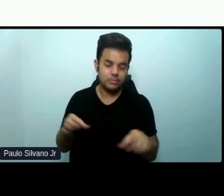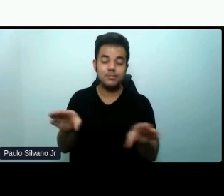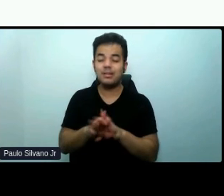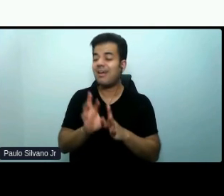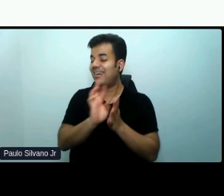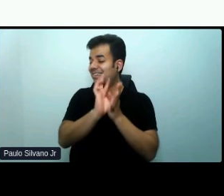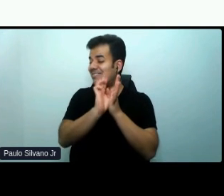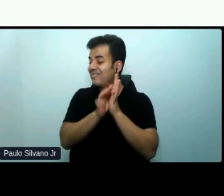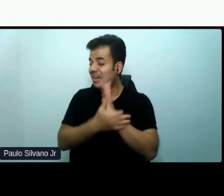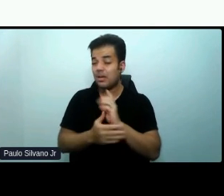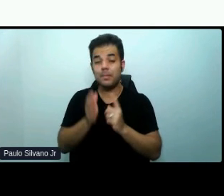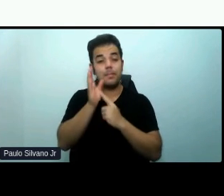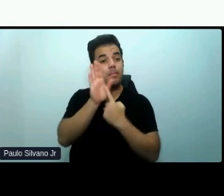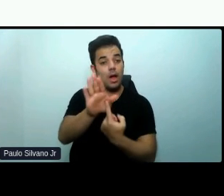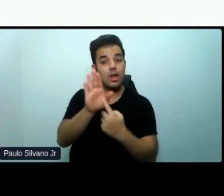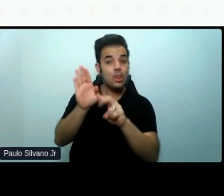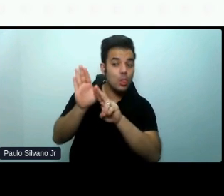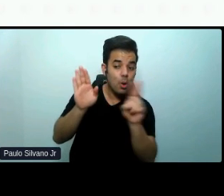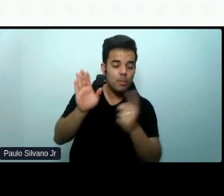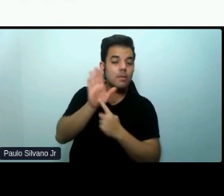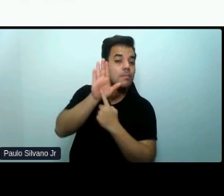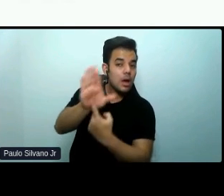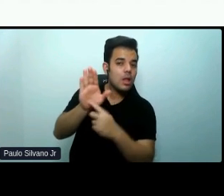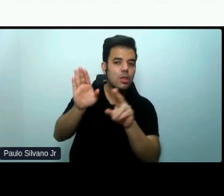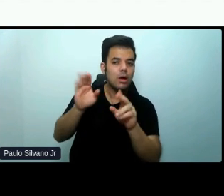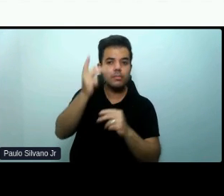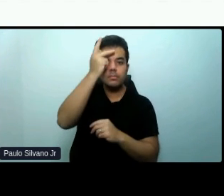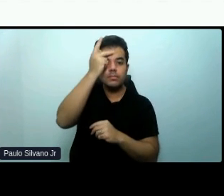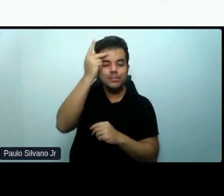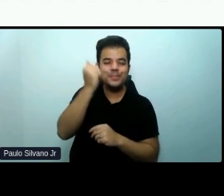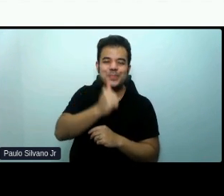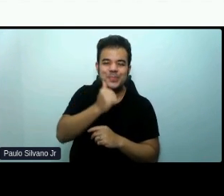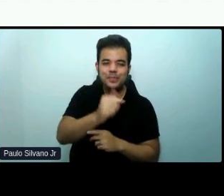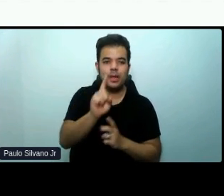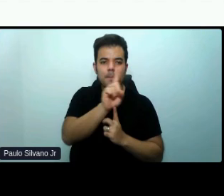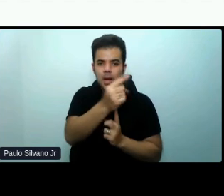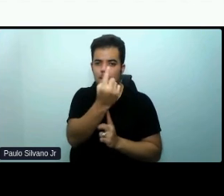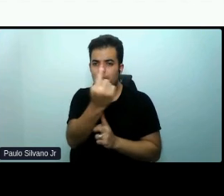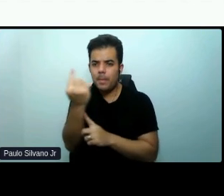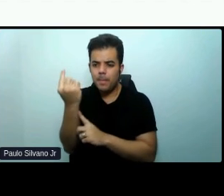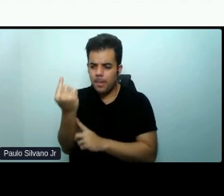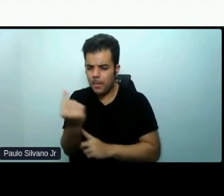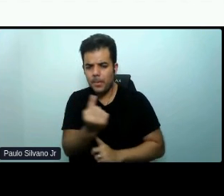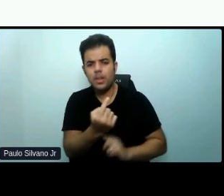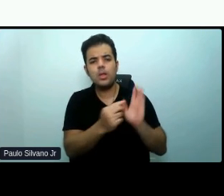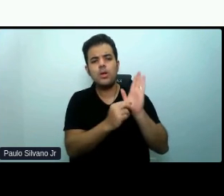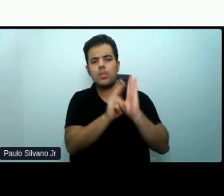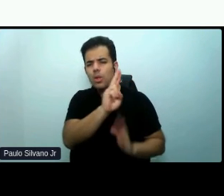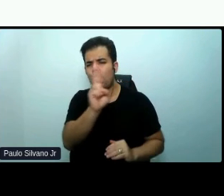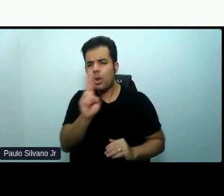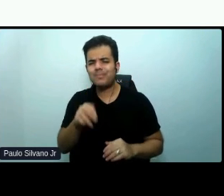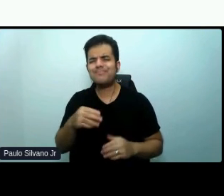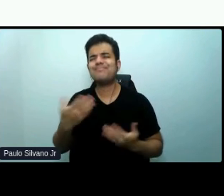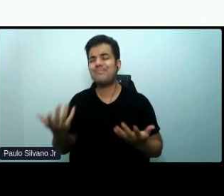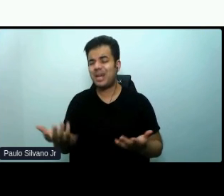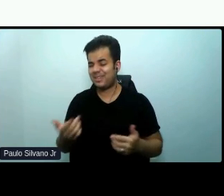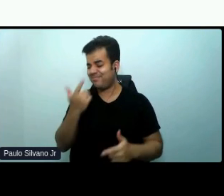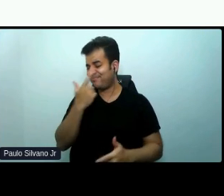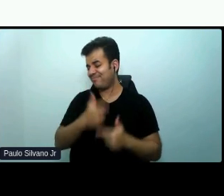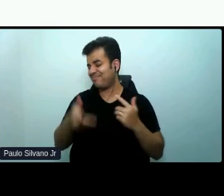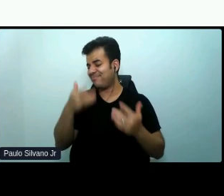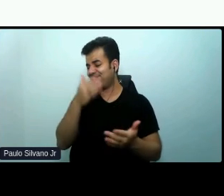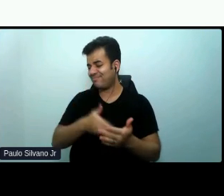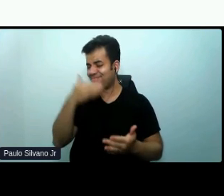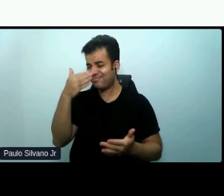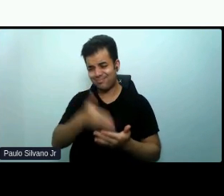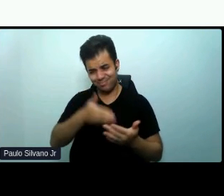nomes significativos para vocês, e ainda assim a gente passa por várias dificuldades, né? Então, o que